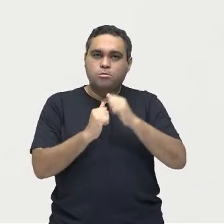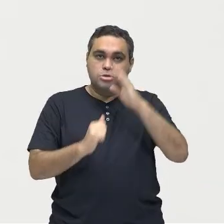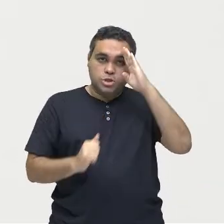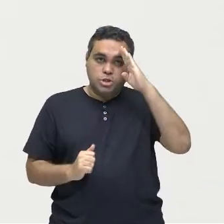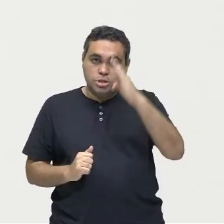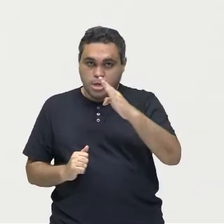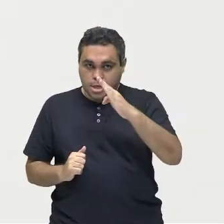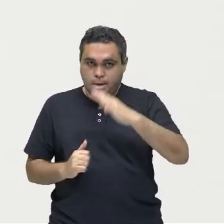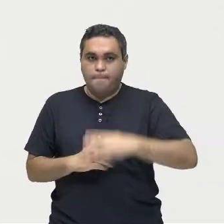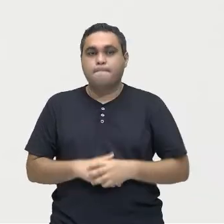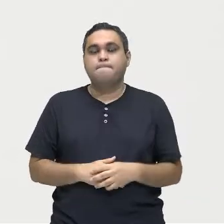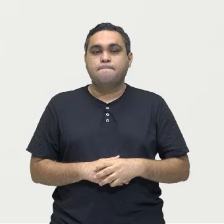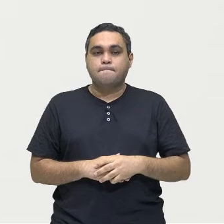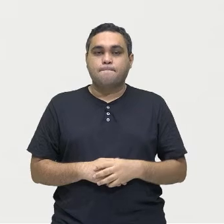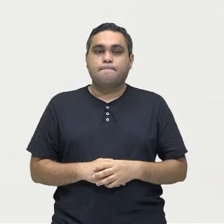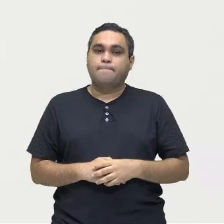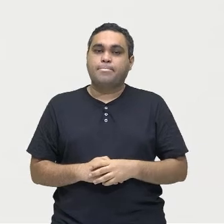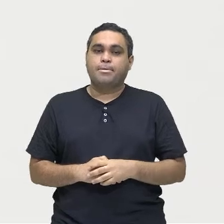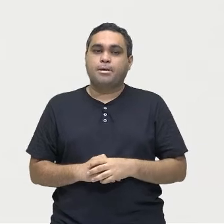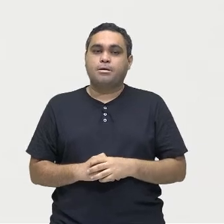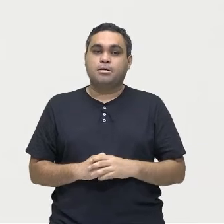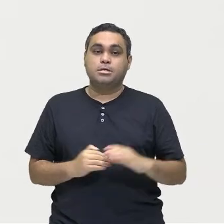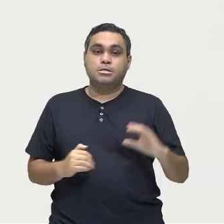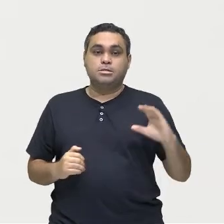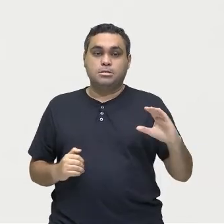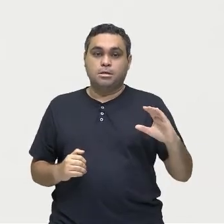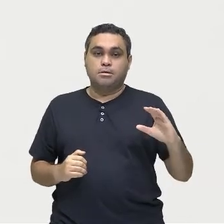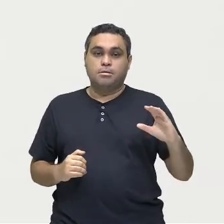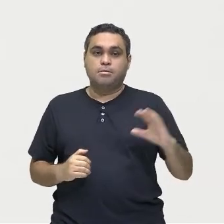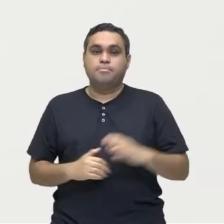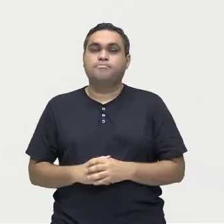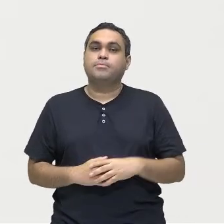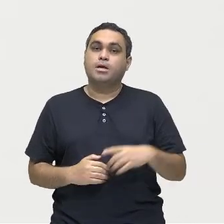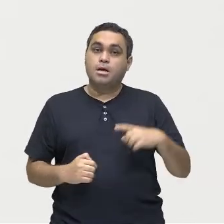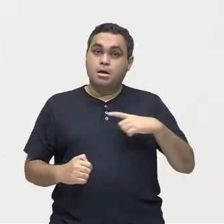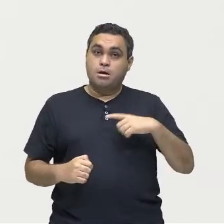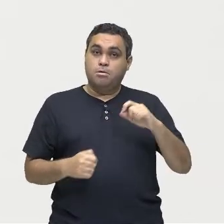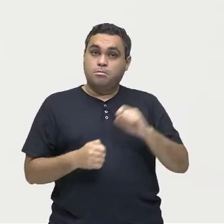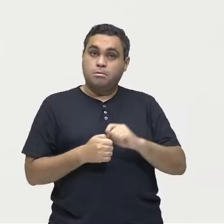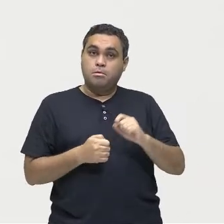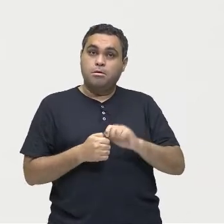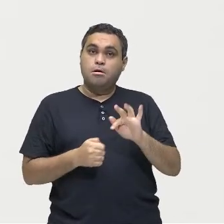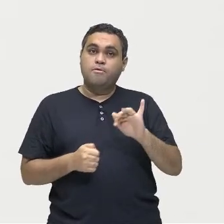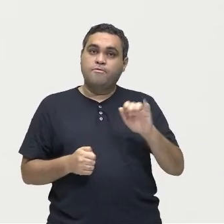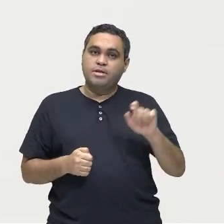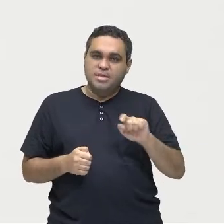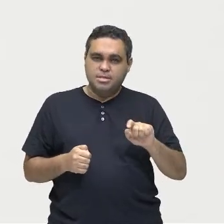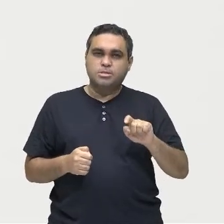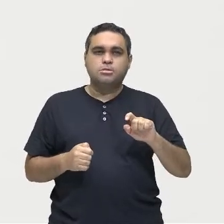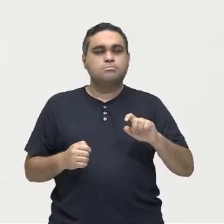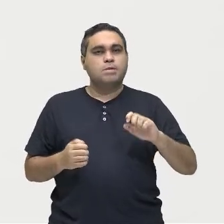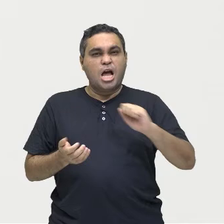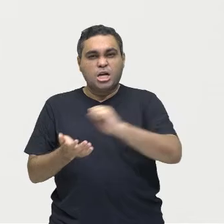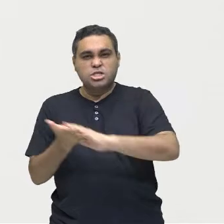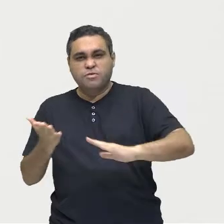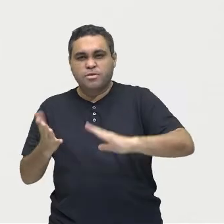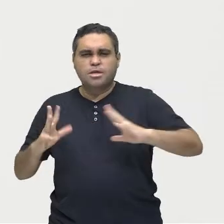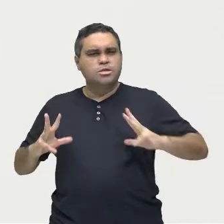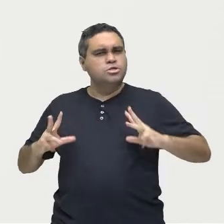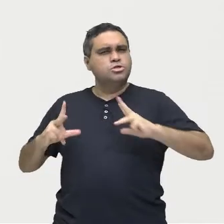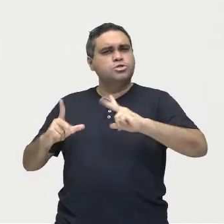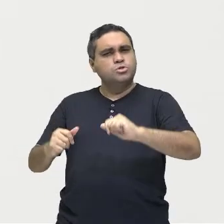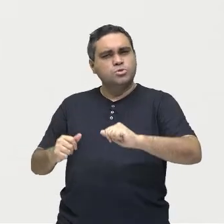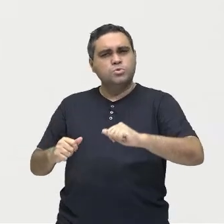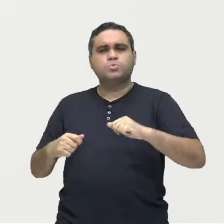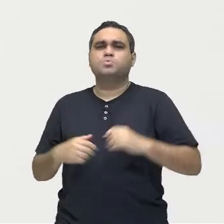na desinência verbal. Então, eu tenho aqui, fiz todas as tarefas que precisava. Então, quem foi que fez todas